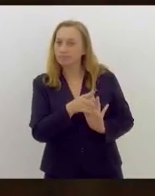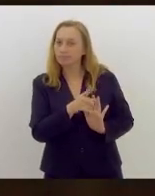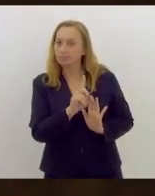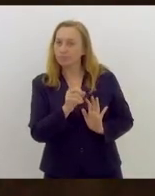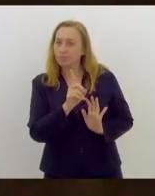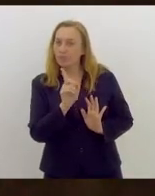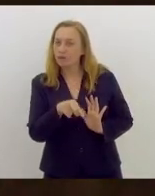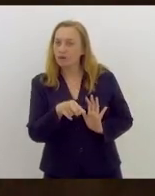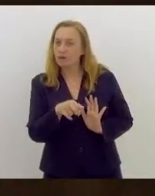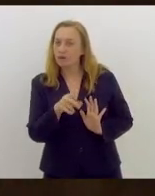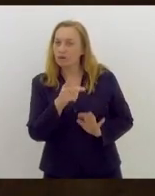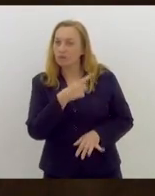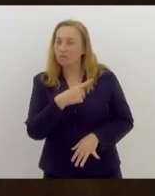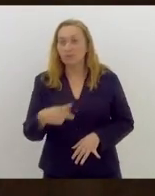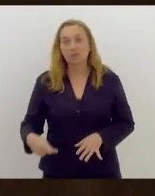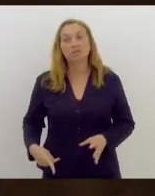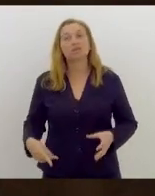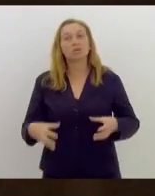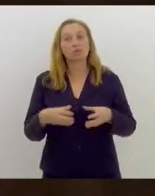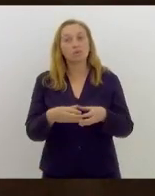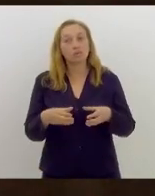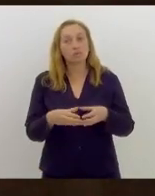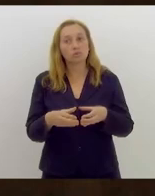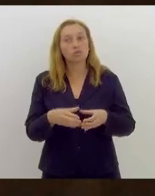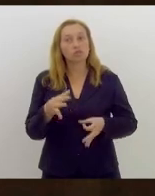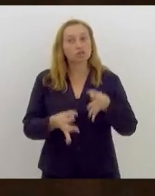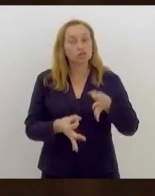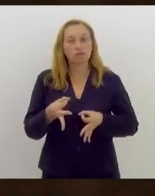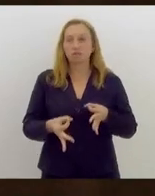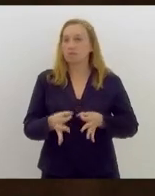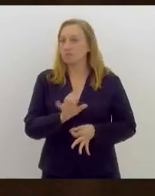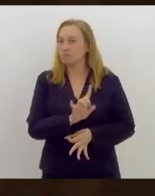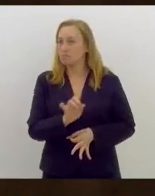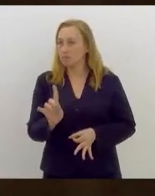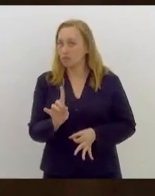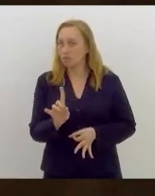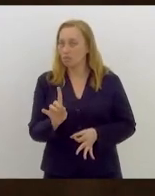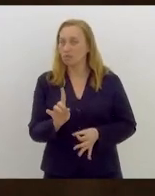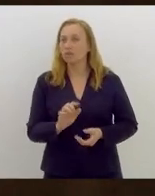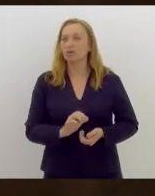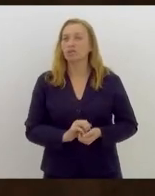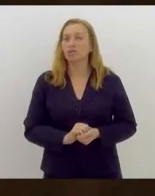é o presidente da Comissão de constituição e justiça